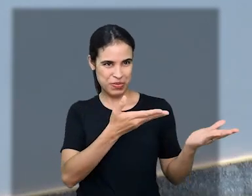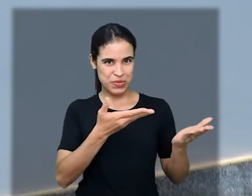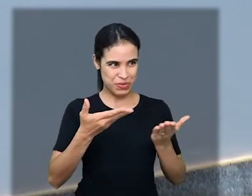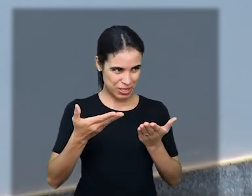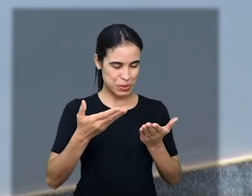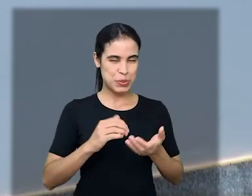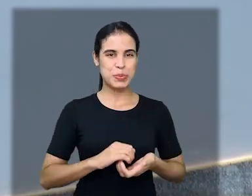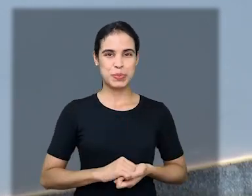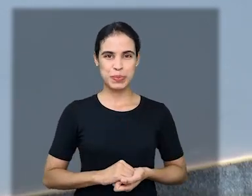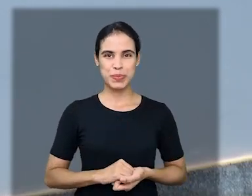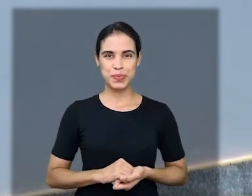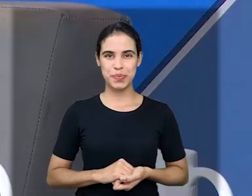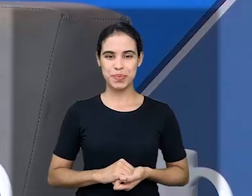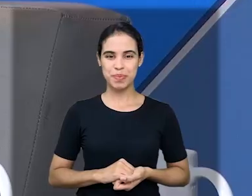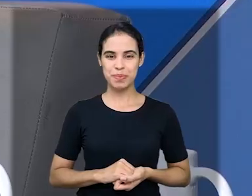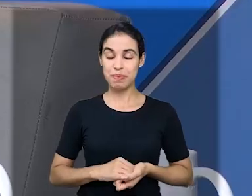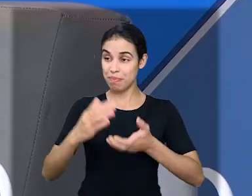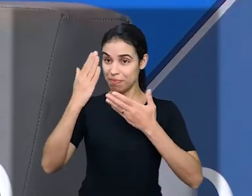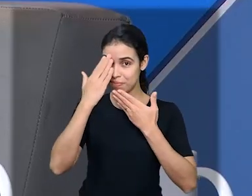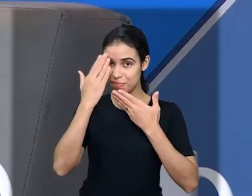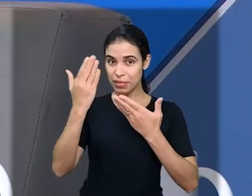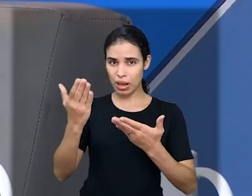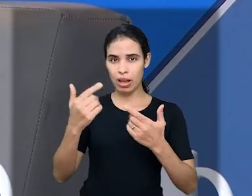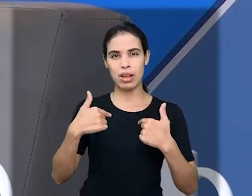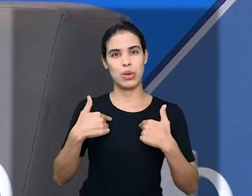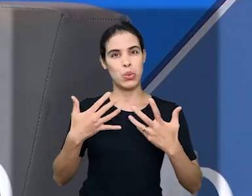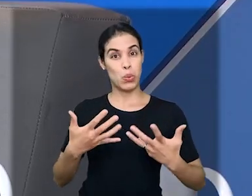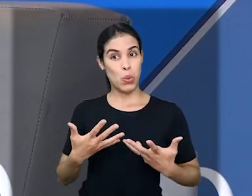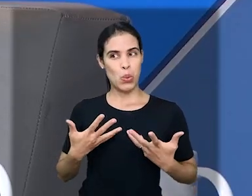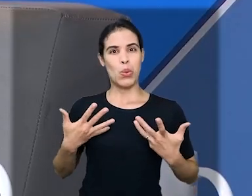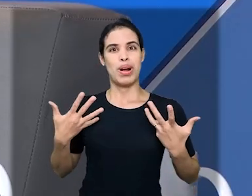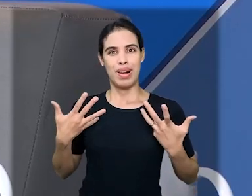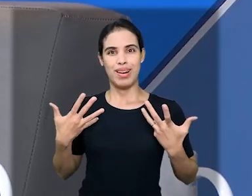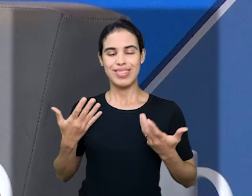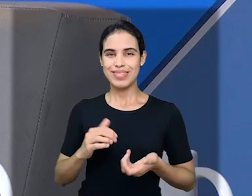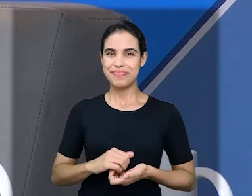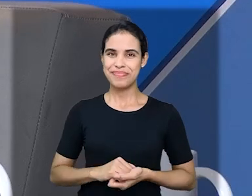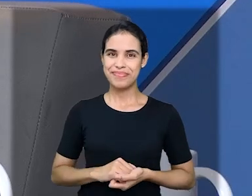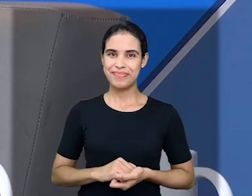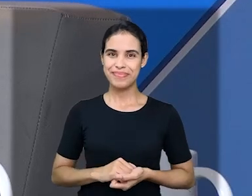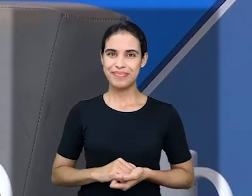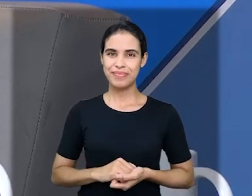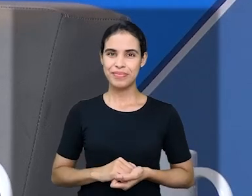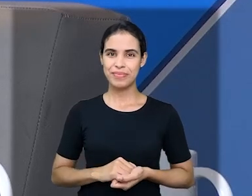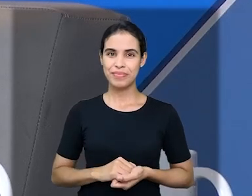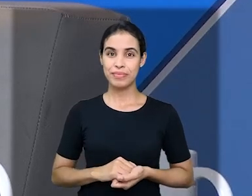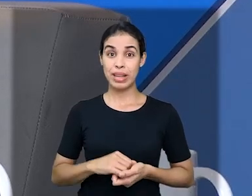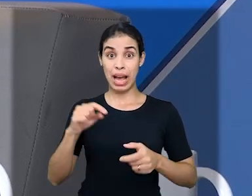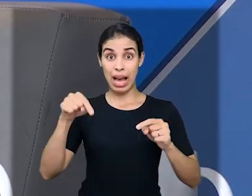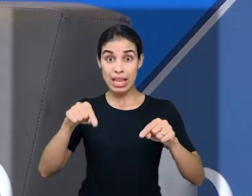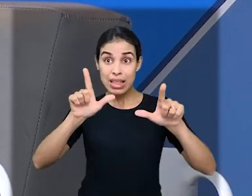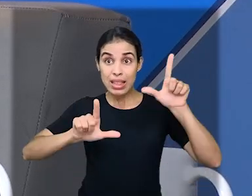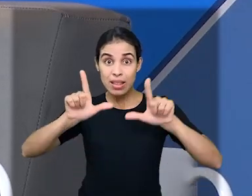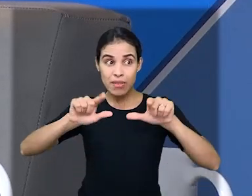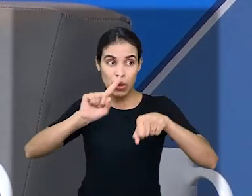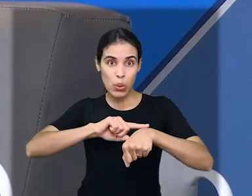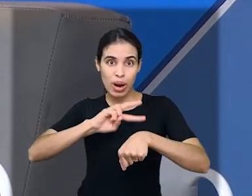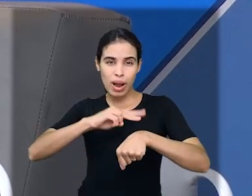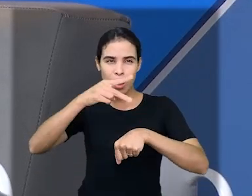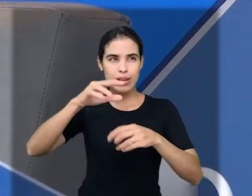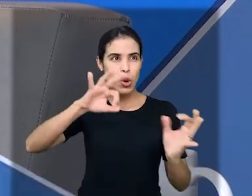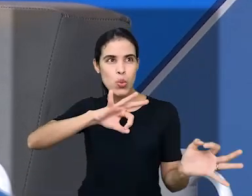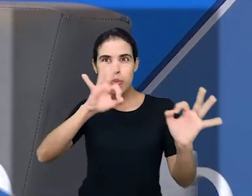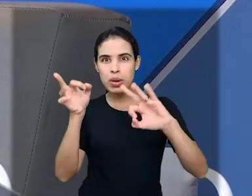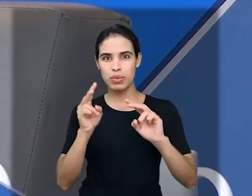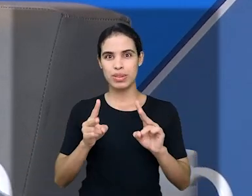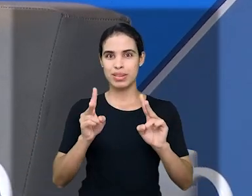muito bem-vindo ao programa Hora Extra. Obrigado, estou muito honrado pelo convite, eu acompanho o programa,